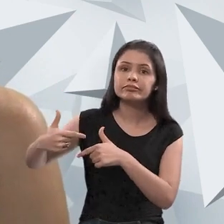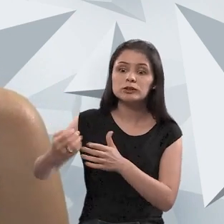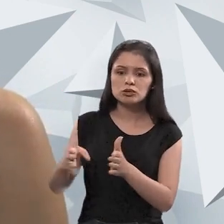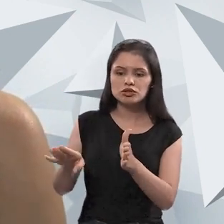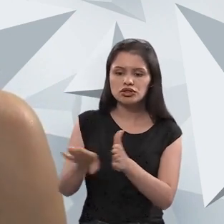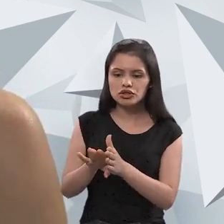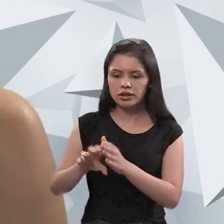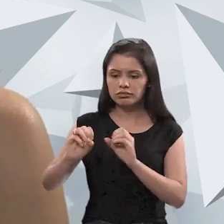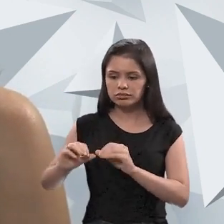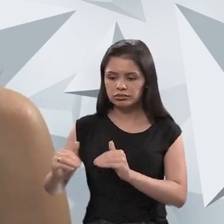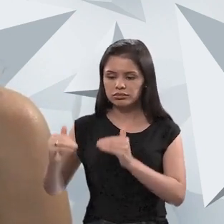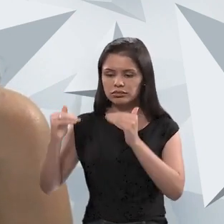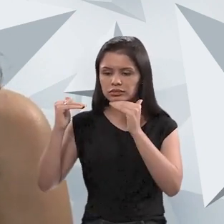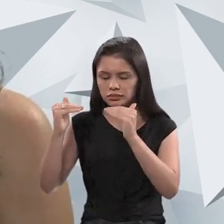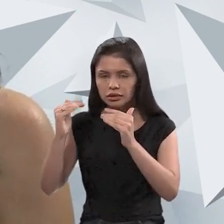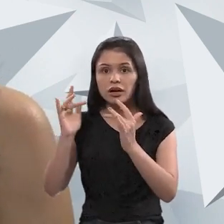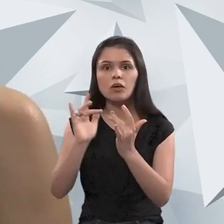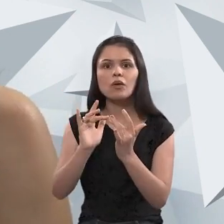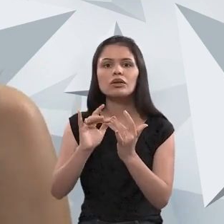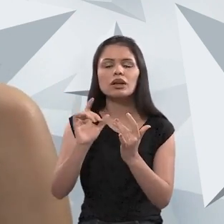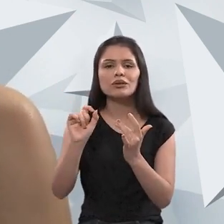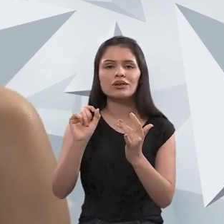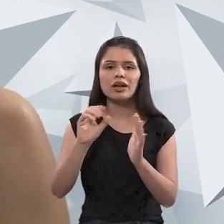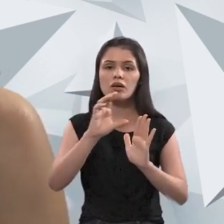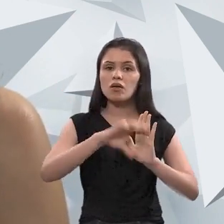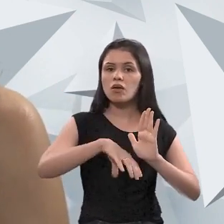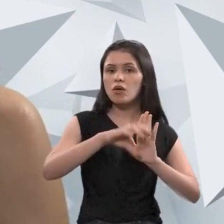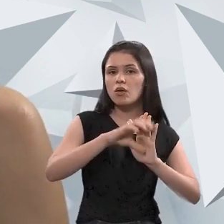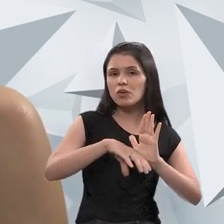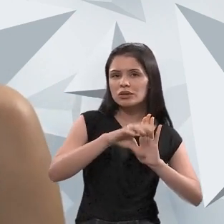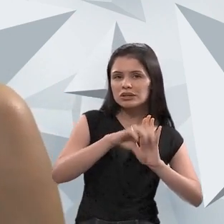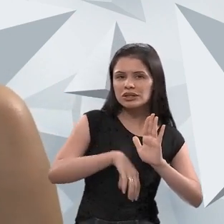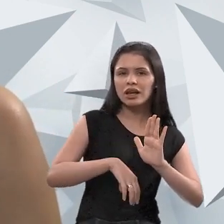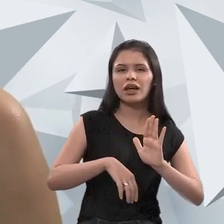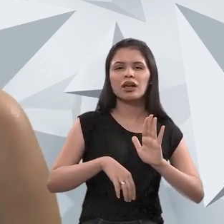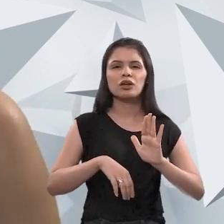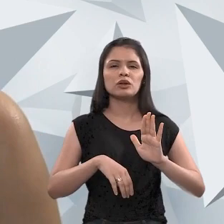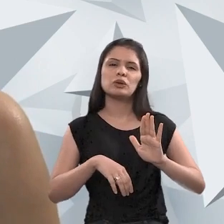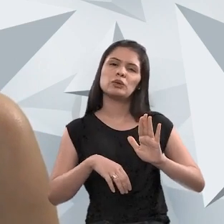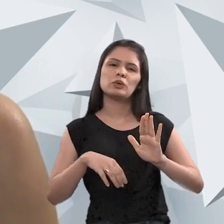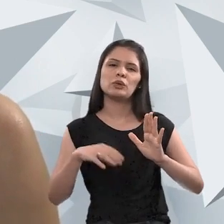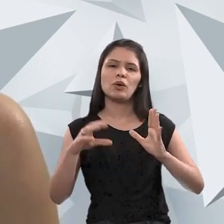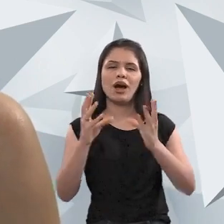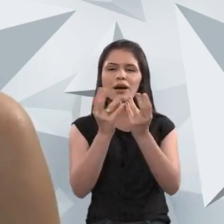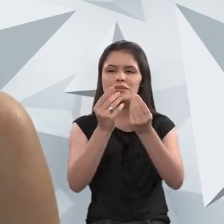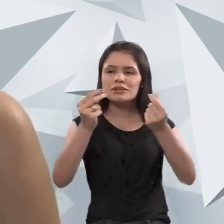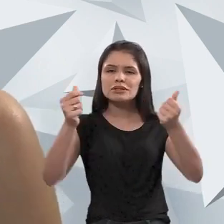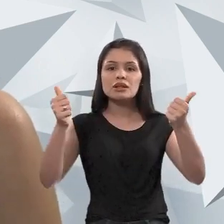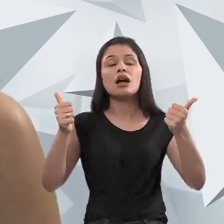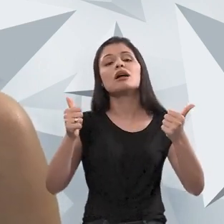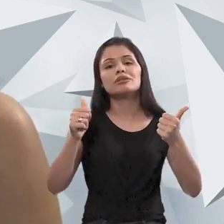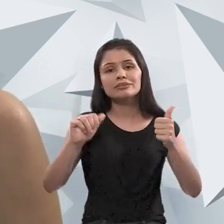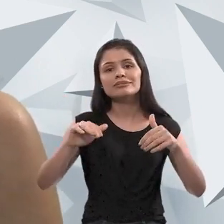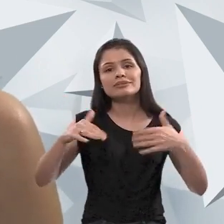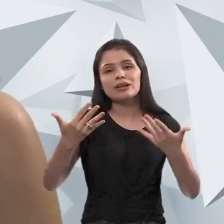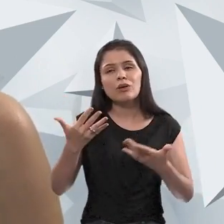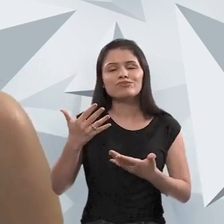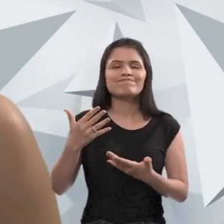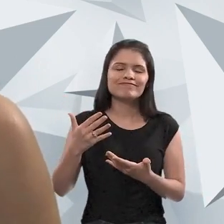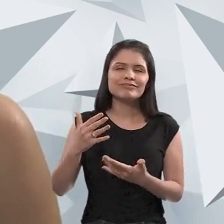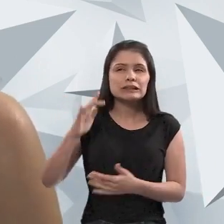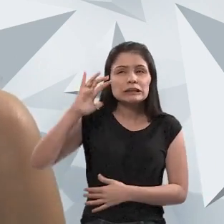com conceitos, com abstrações e nem sempre da área de conhecimento a que ele tem